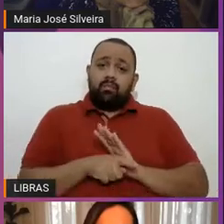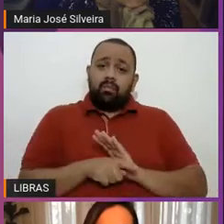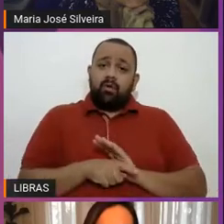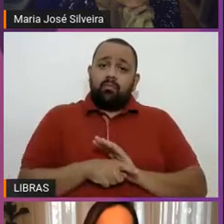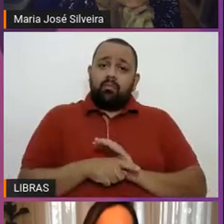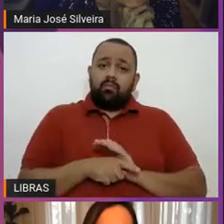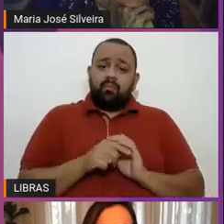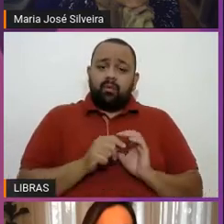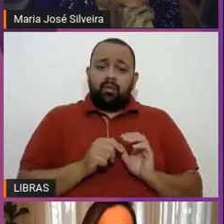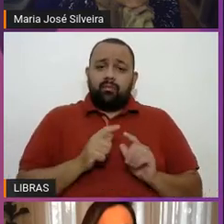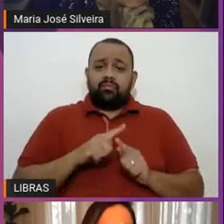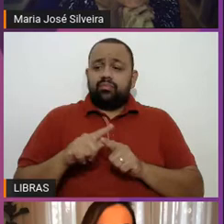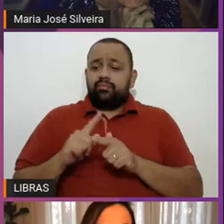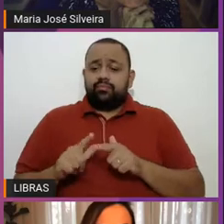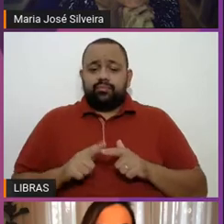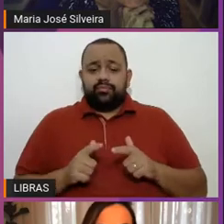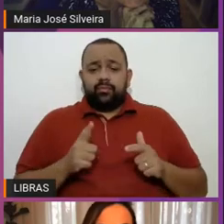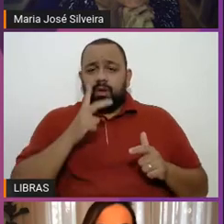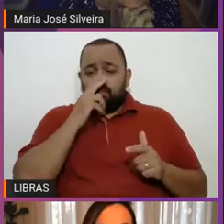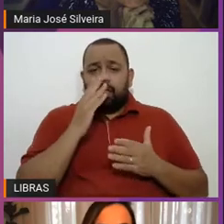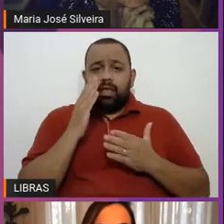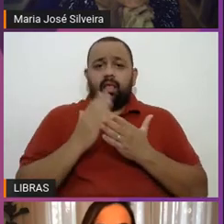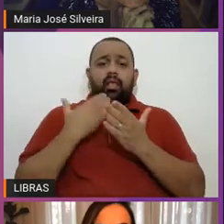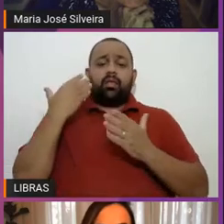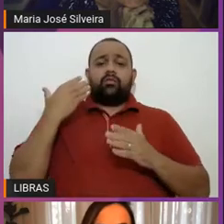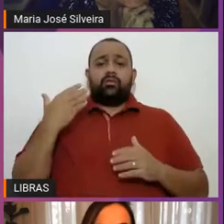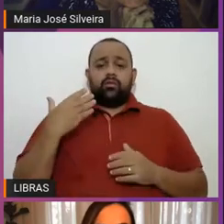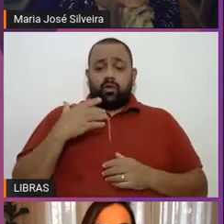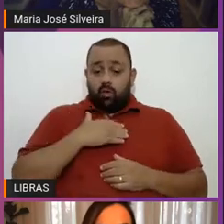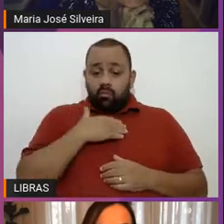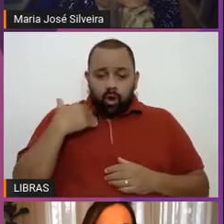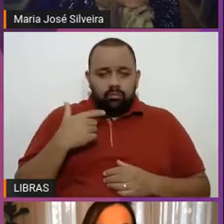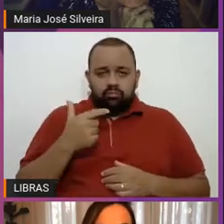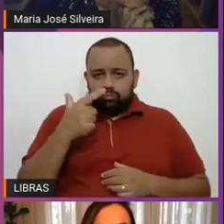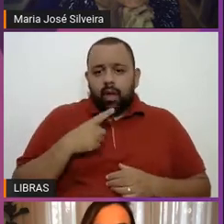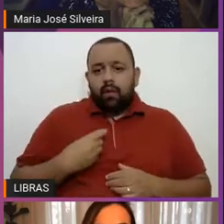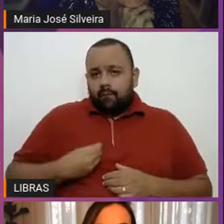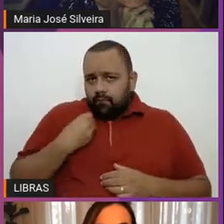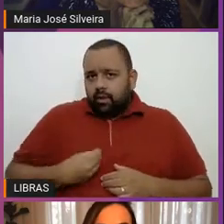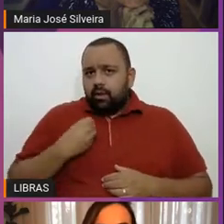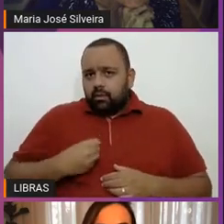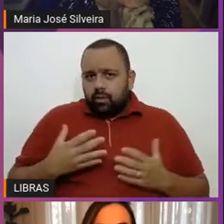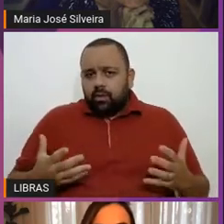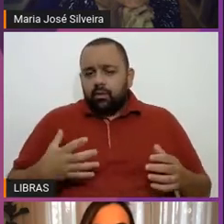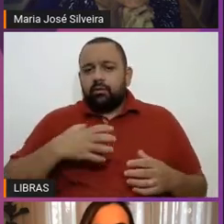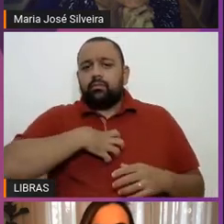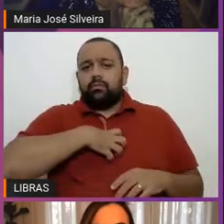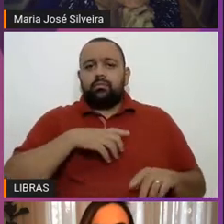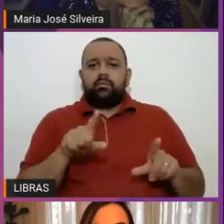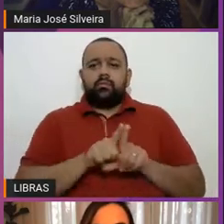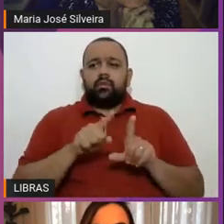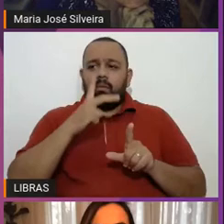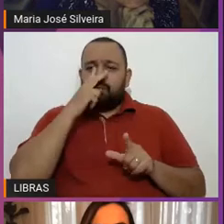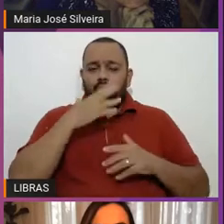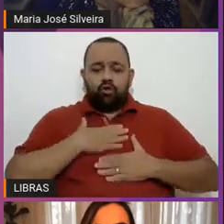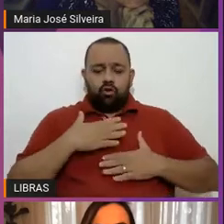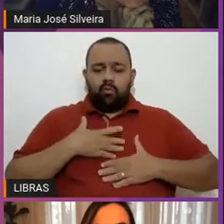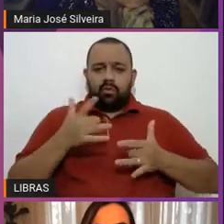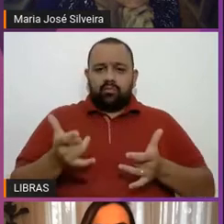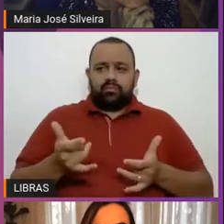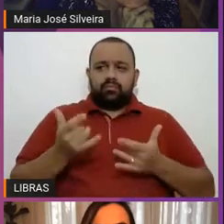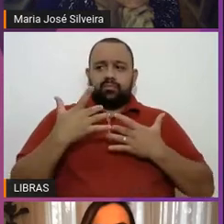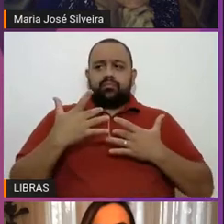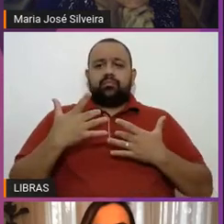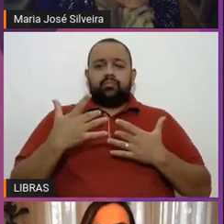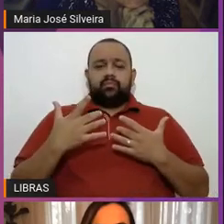não foi Henrique me e tirou o corpo né Eu não tava morta tava viva mas eu sentia que eu tinha abandonado o meu corpo